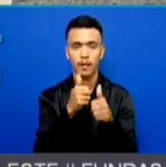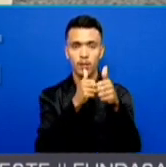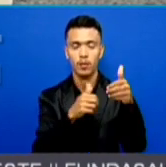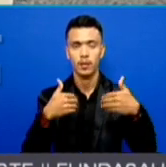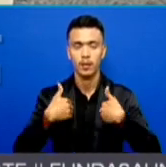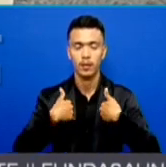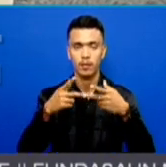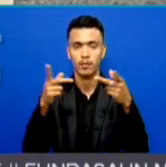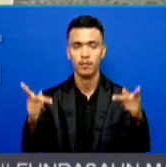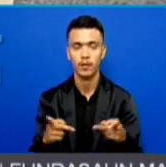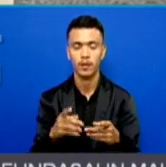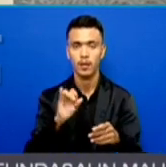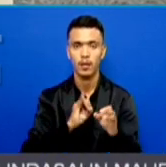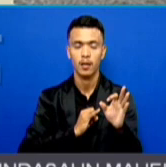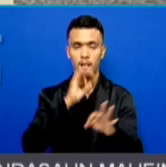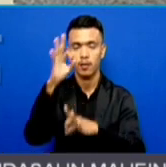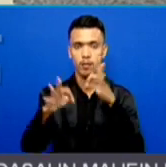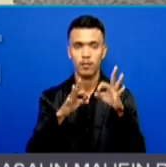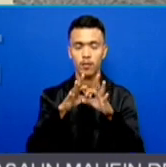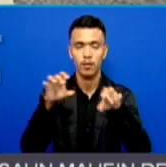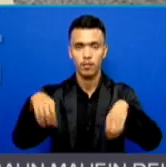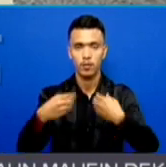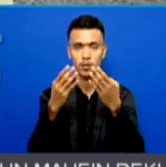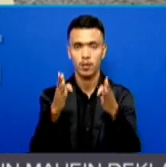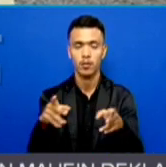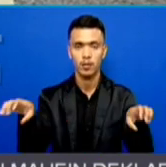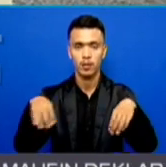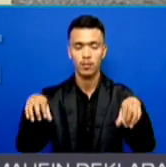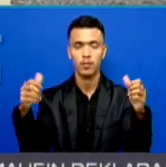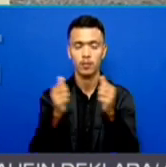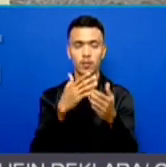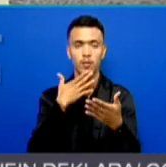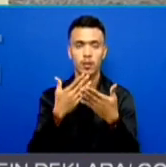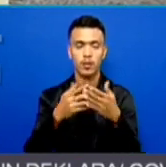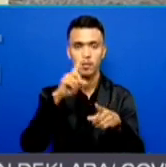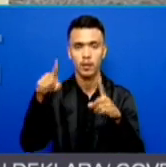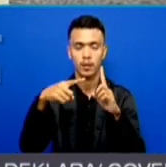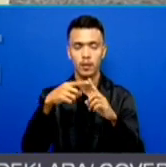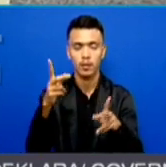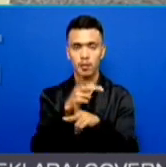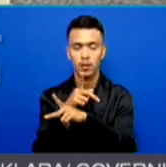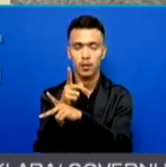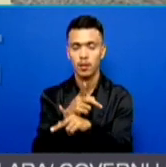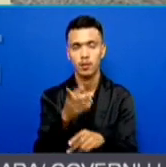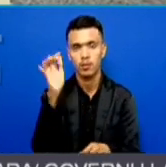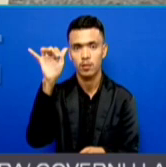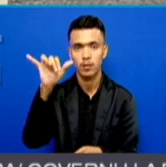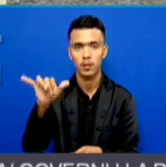cumprir e RTTL. E ao fiar que a trabalhador sernian seu serviço podia que vai ir a valoriza sira, dignifica